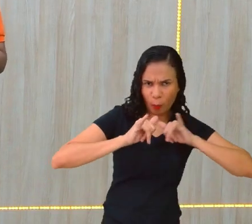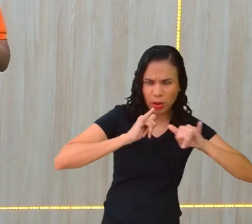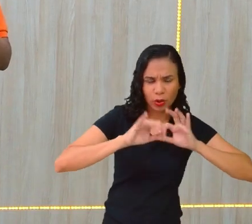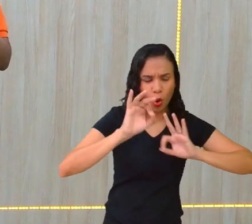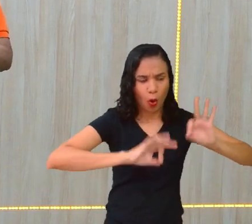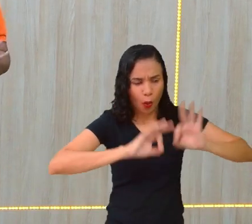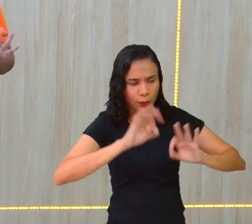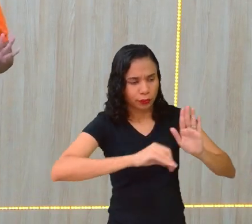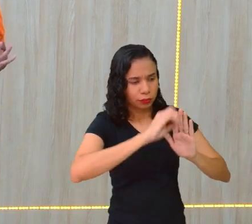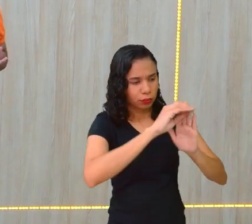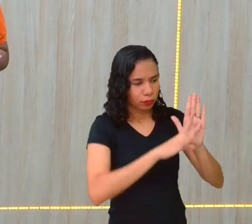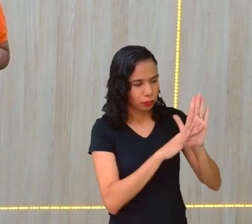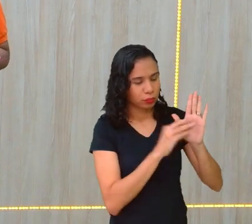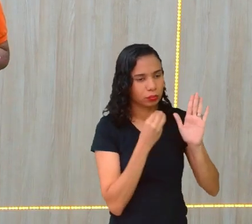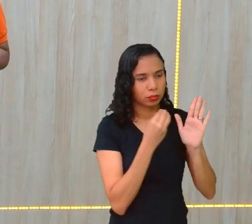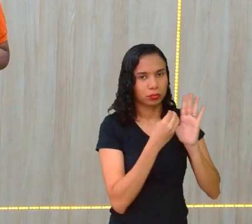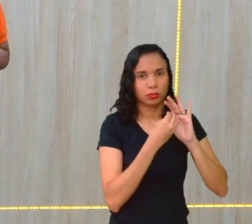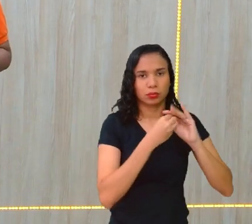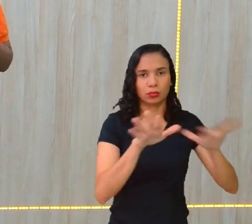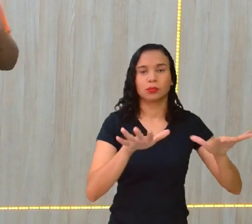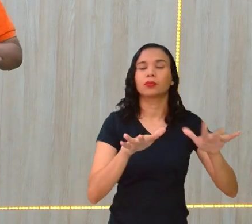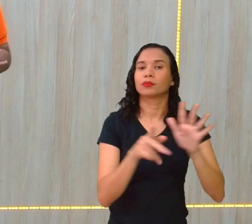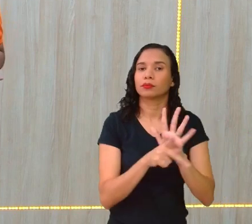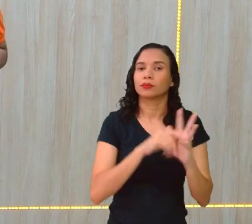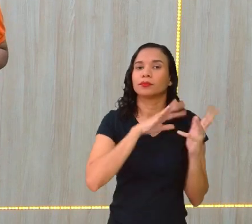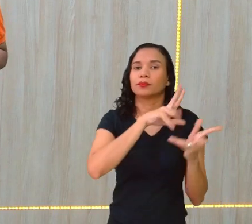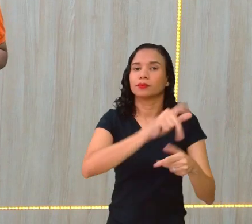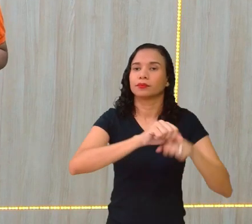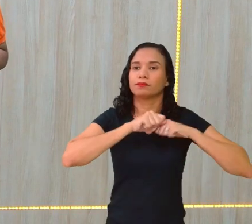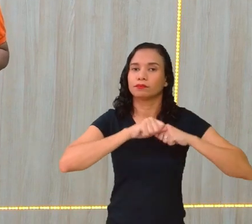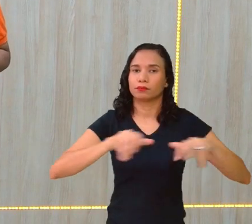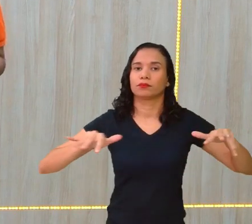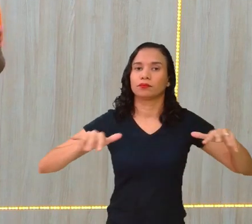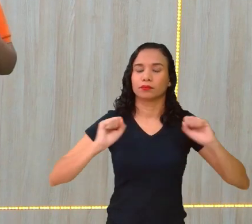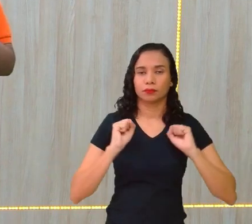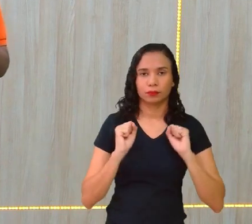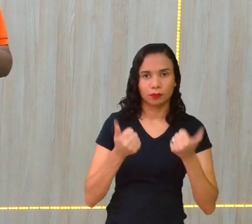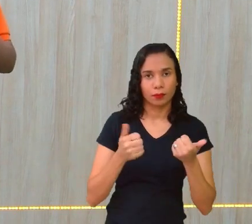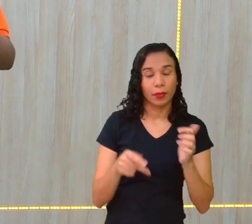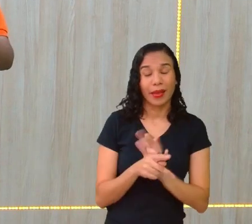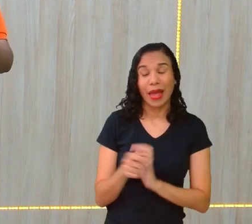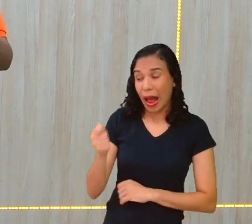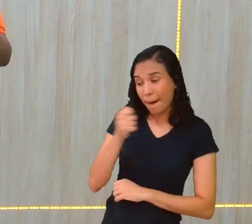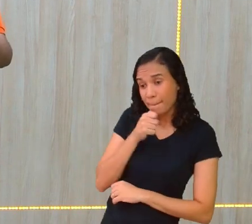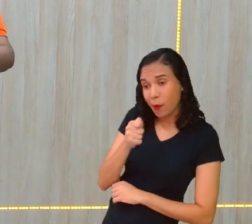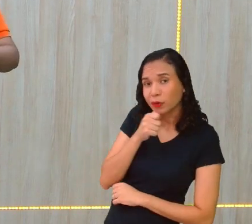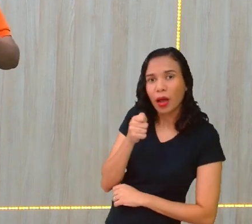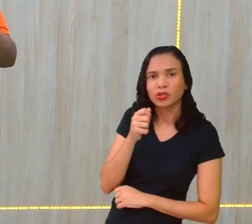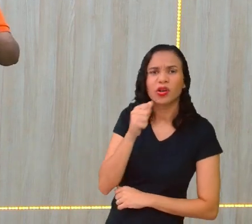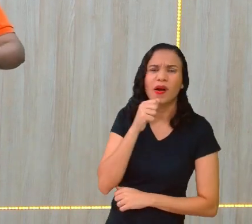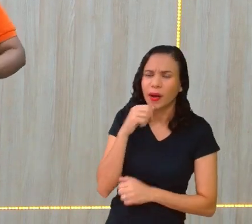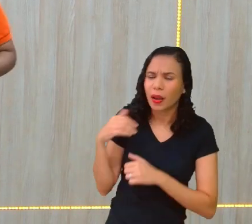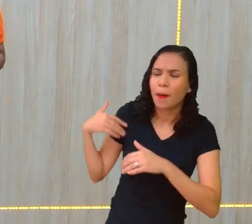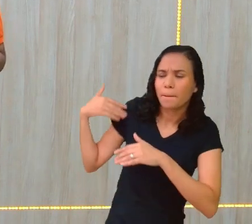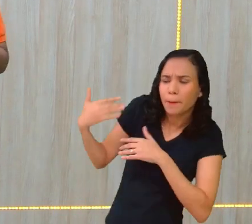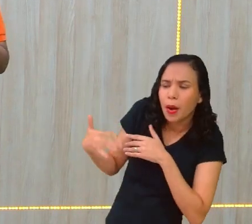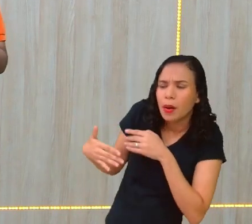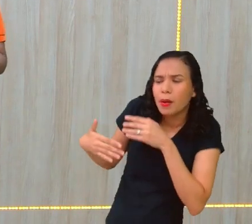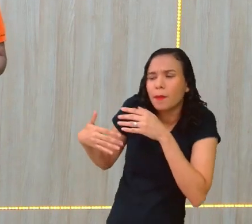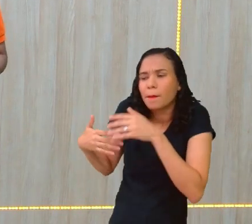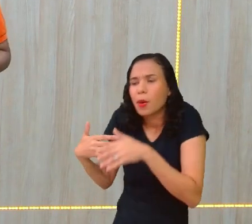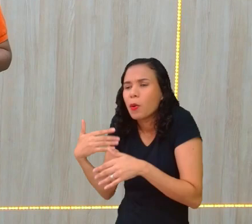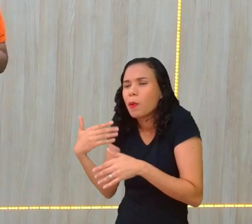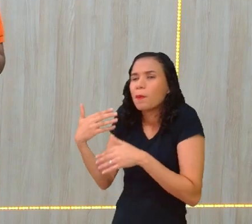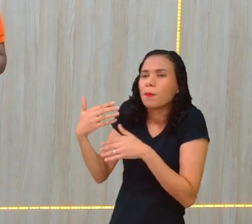texto e colocar para o mundo, né? Colocar esse texto para rodar, tá certo? A reportagem ela vai ser maturada e criada com muito